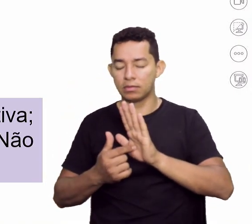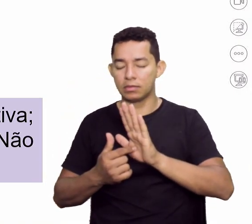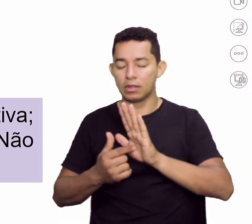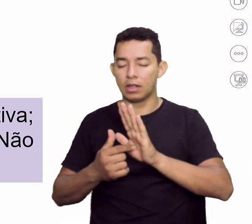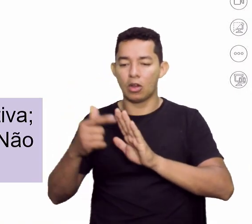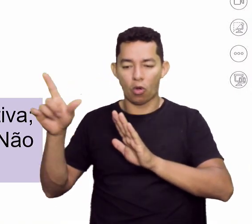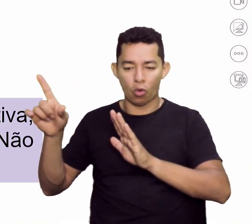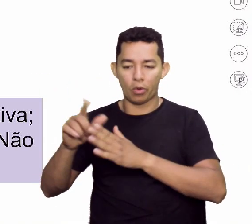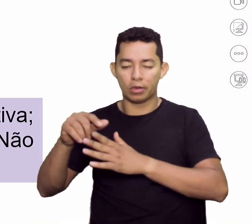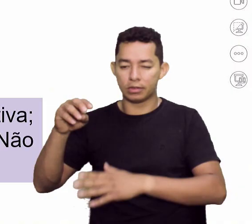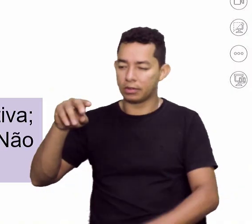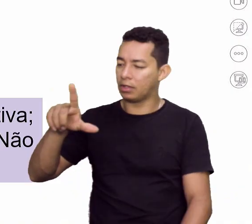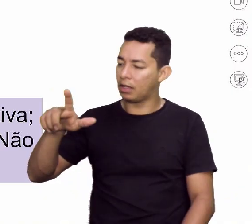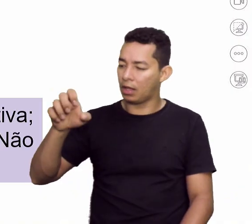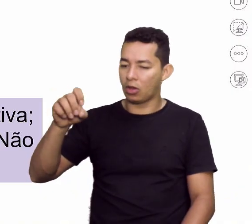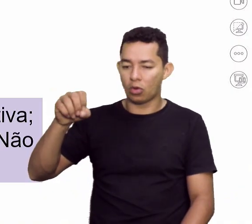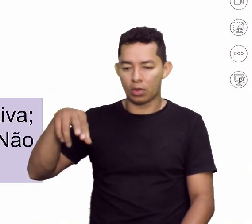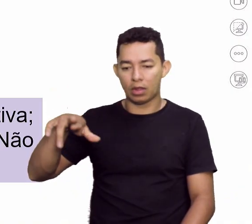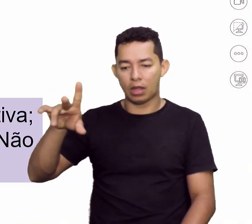artista